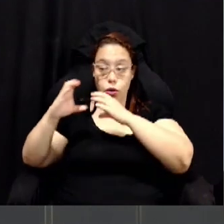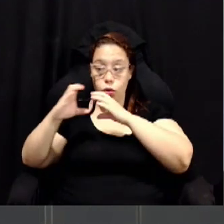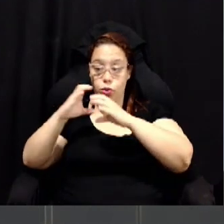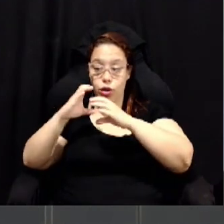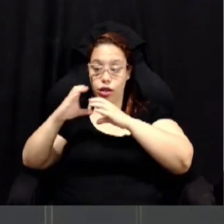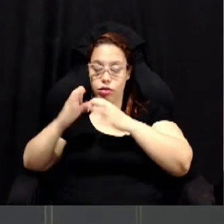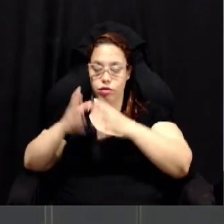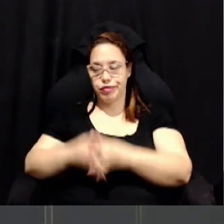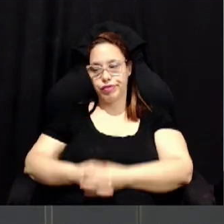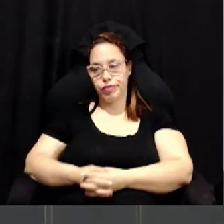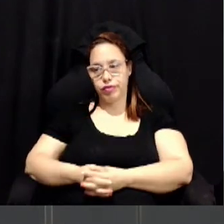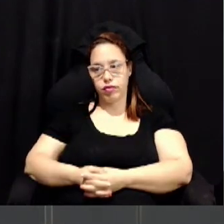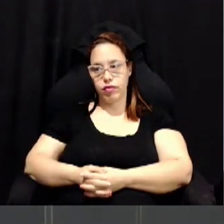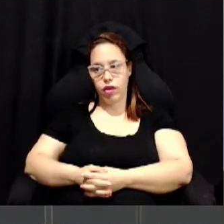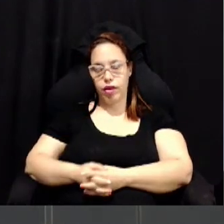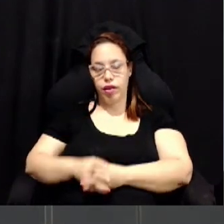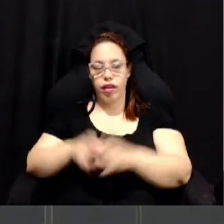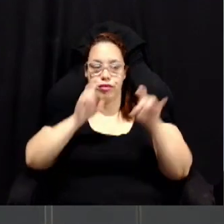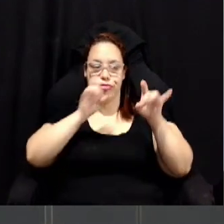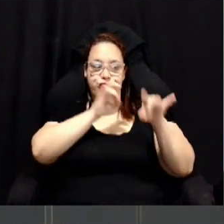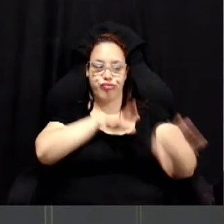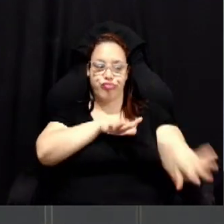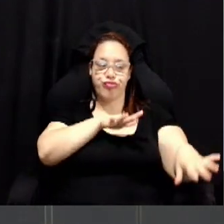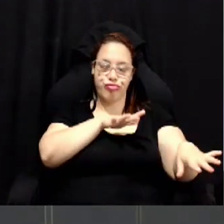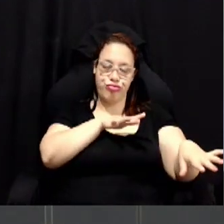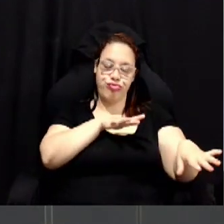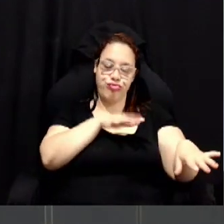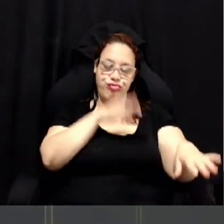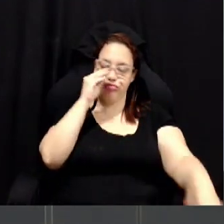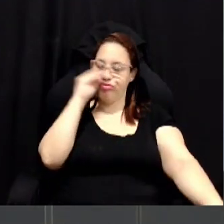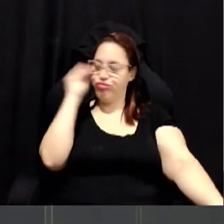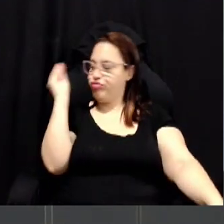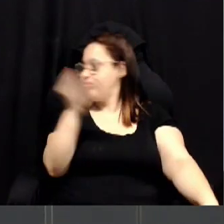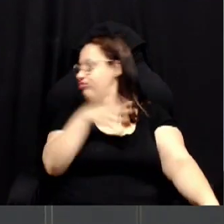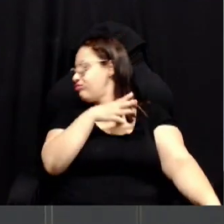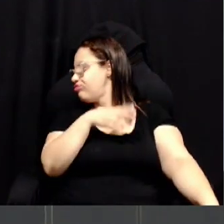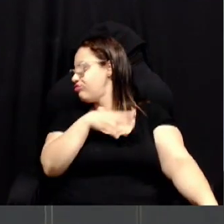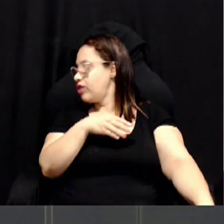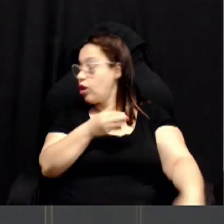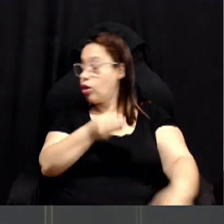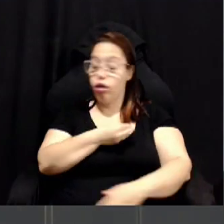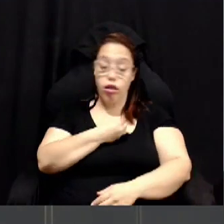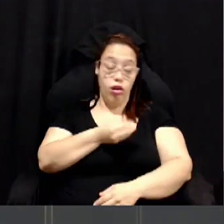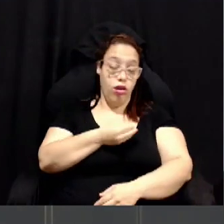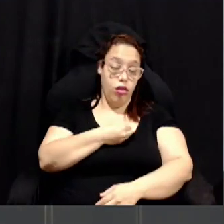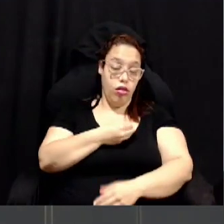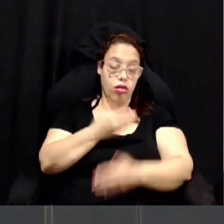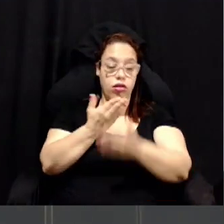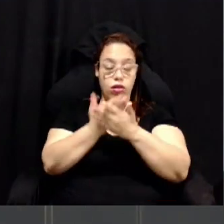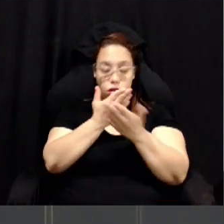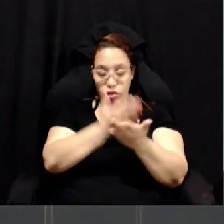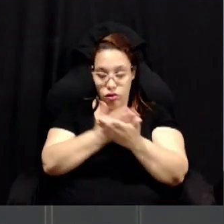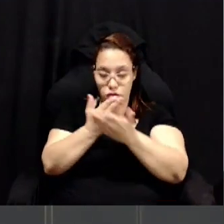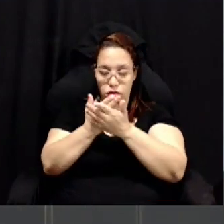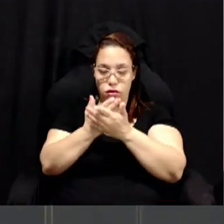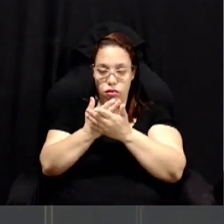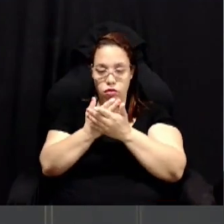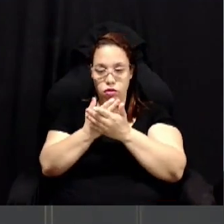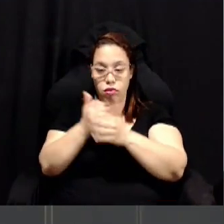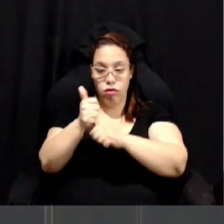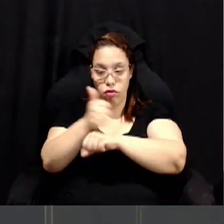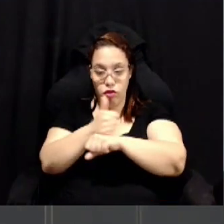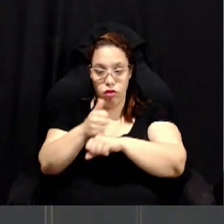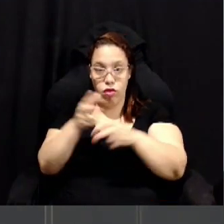já rejeitam de cara, né? E quando você convive, quando você estuda e quando você se informa, você percebe que o